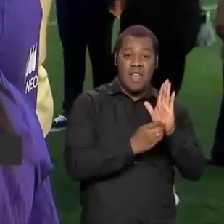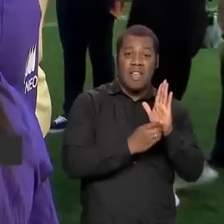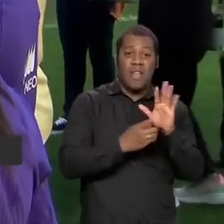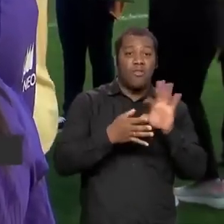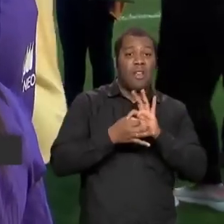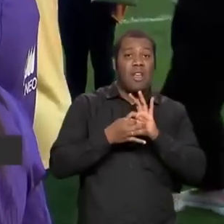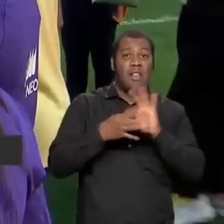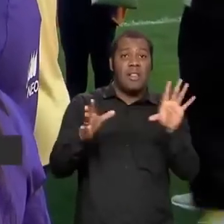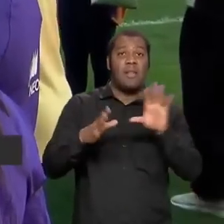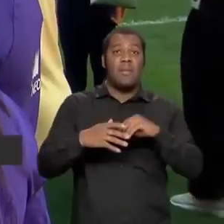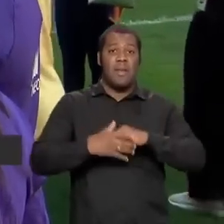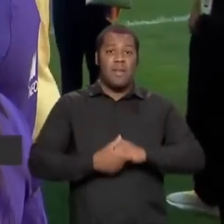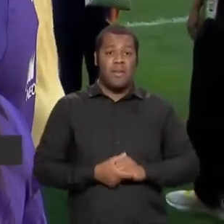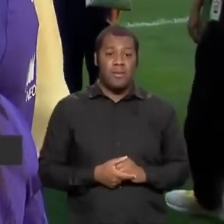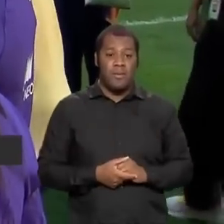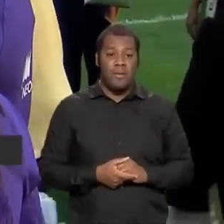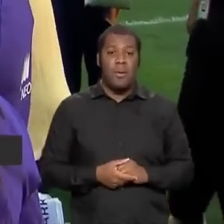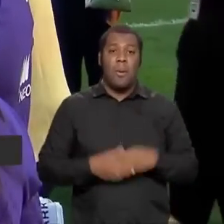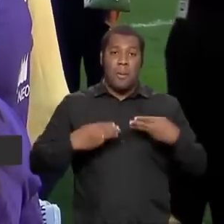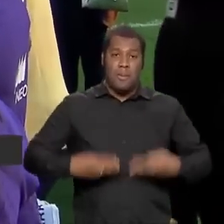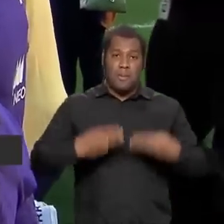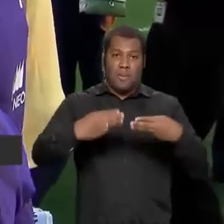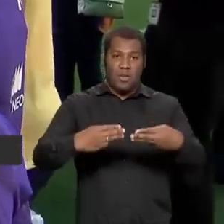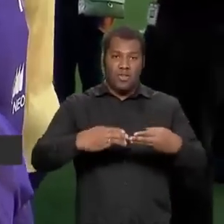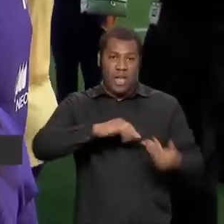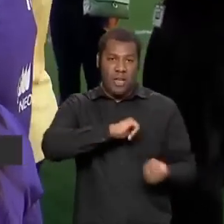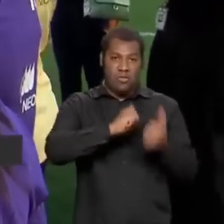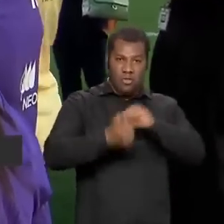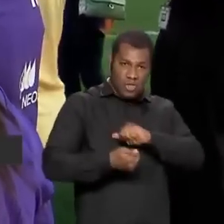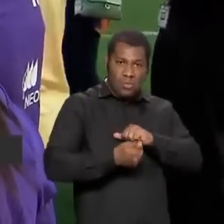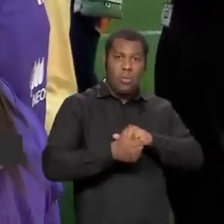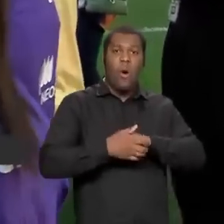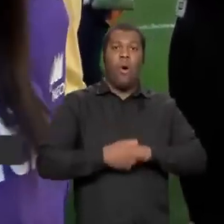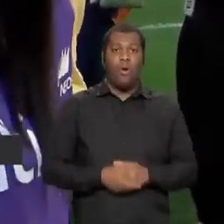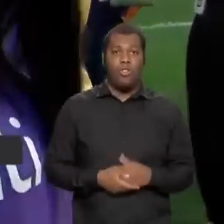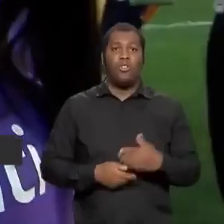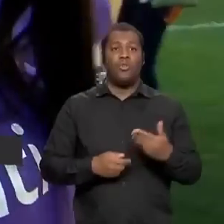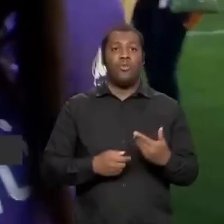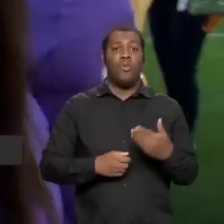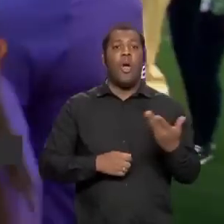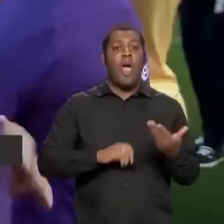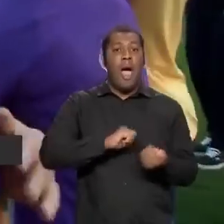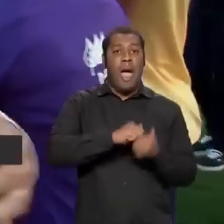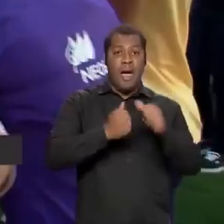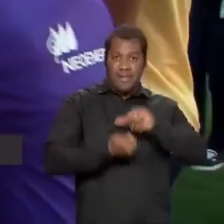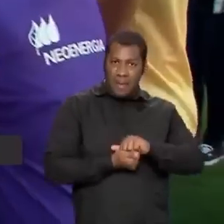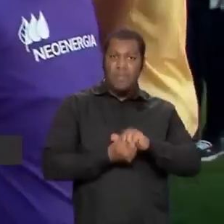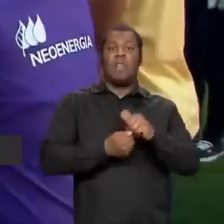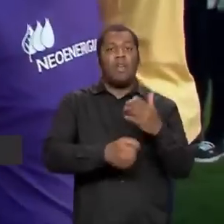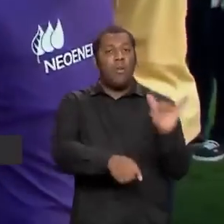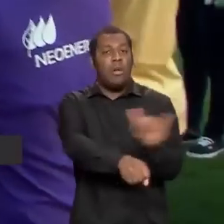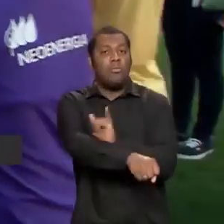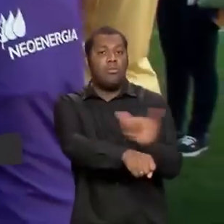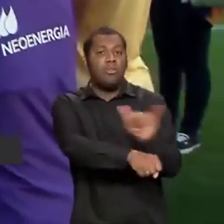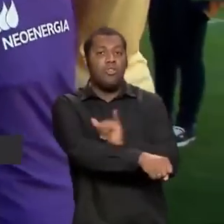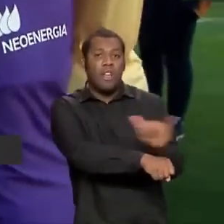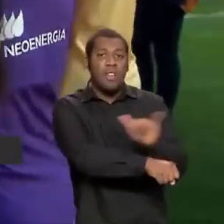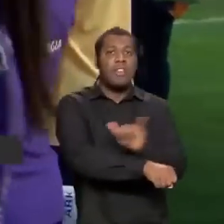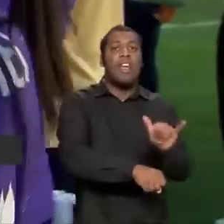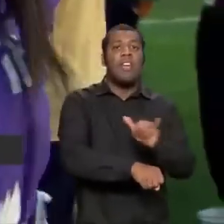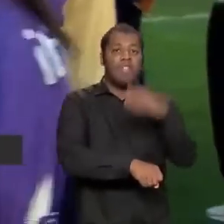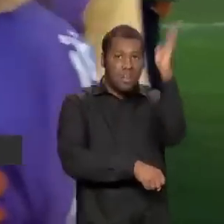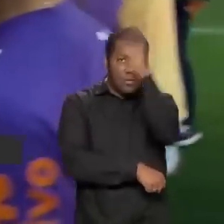autoriza o Ministério do Esporte a adotar diversas medidas para a